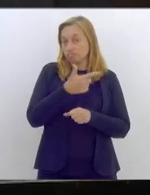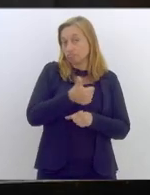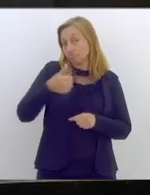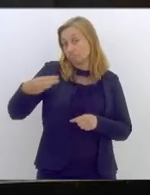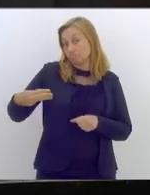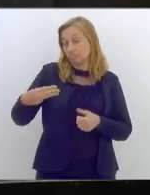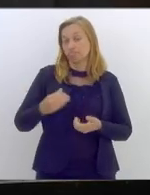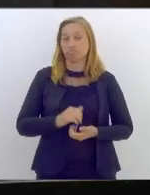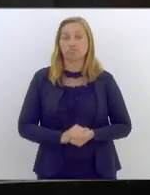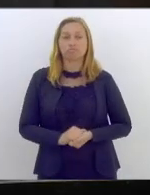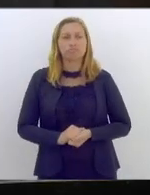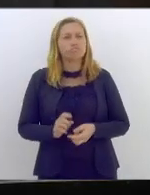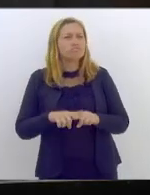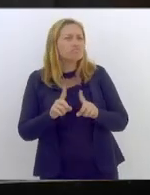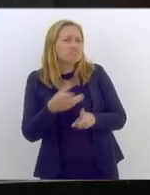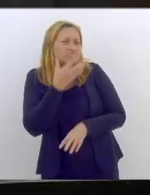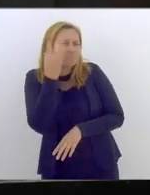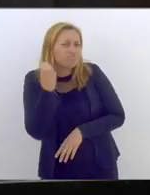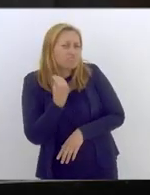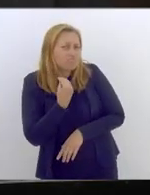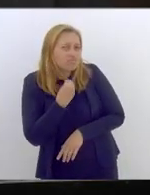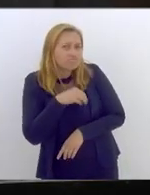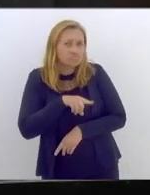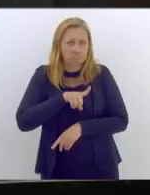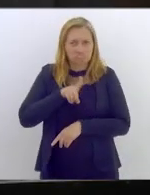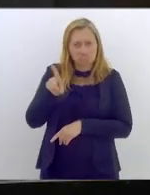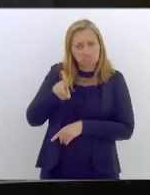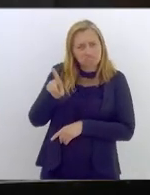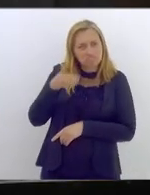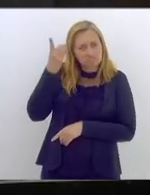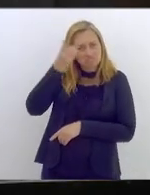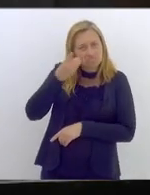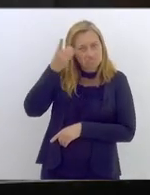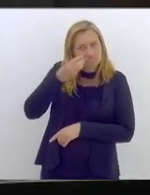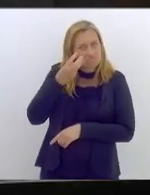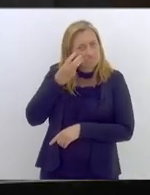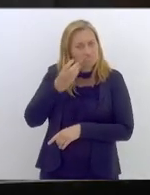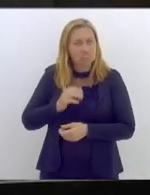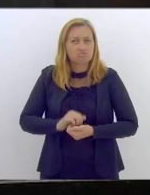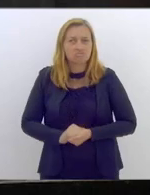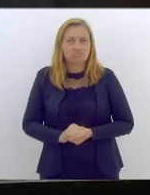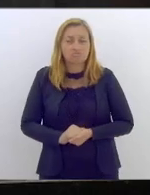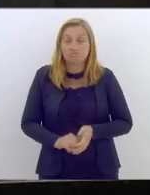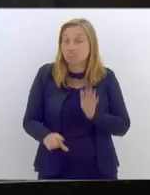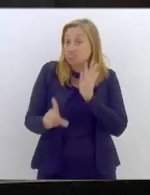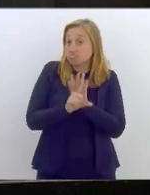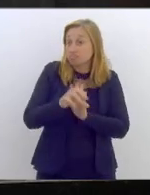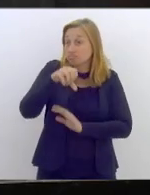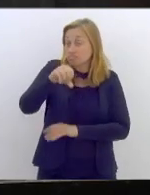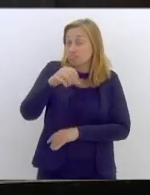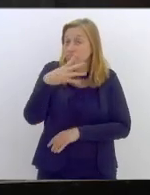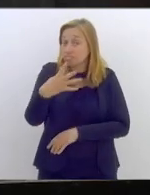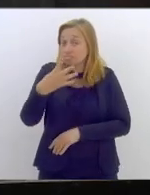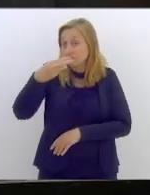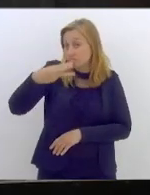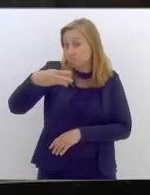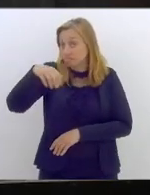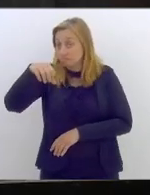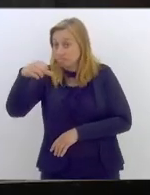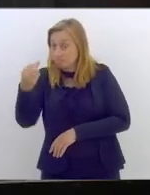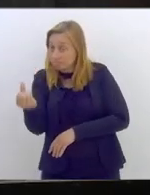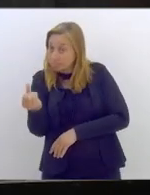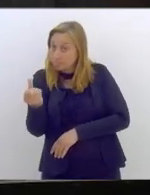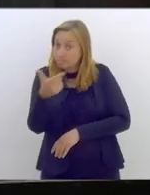2023. Mas esqueceu ele, deputado Valdeque Carneiro, que a Lei 9.436, de